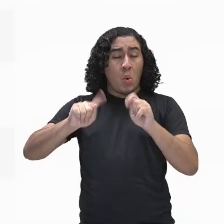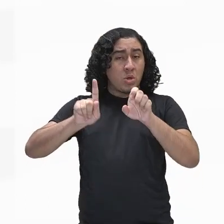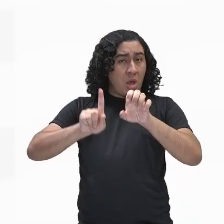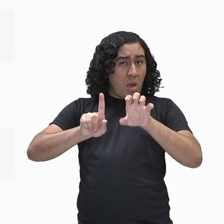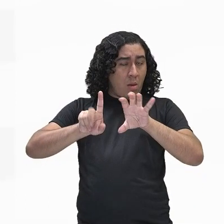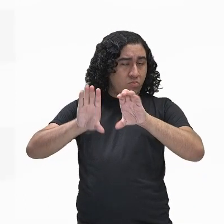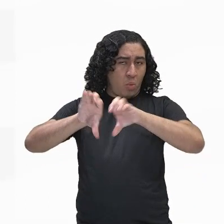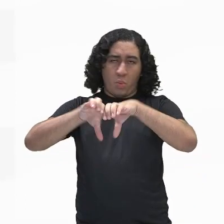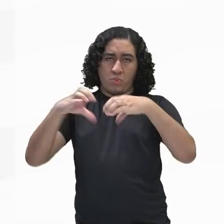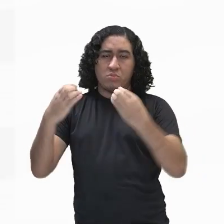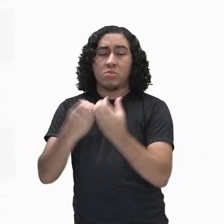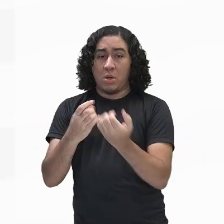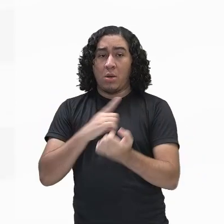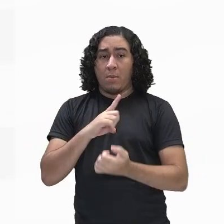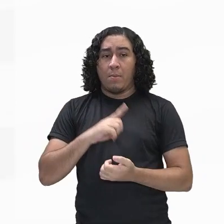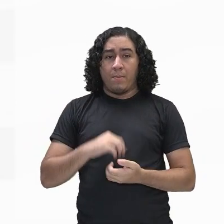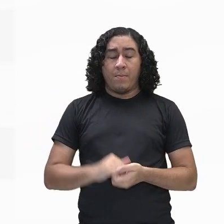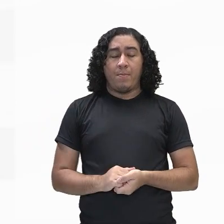gente.